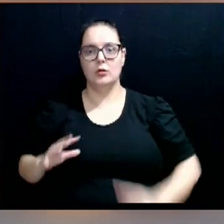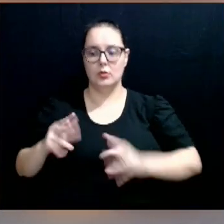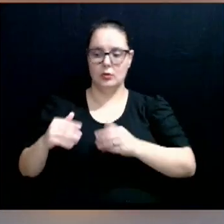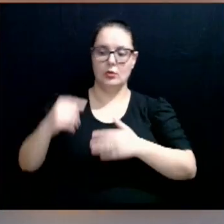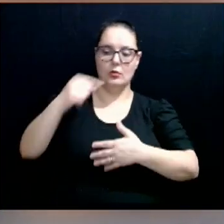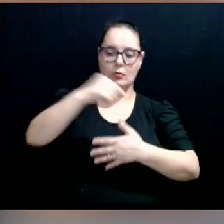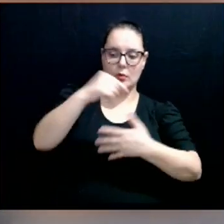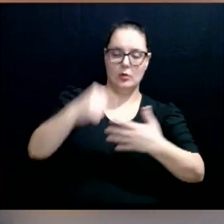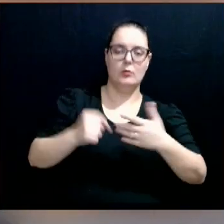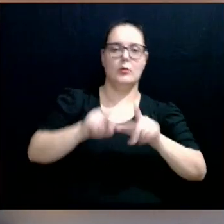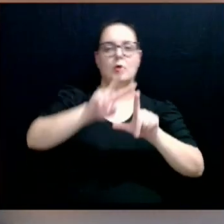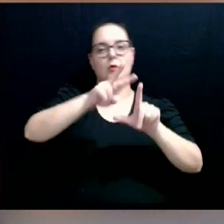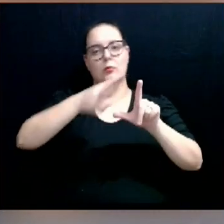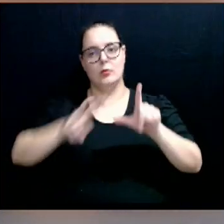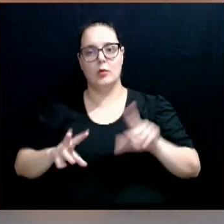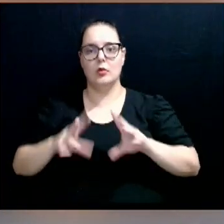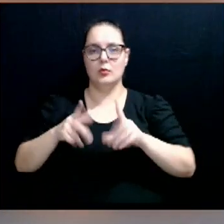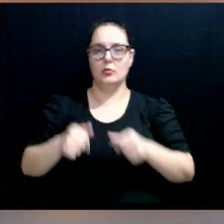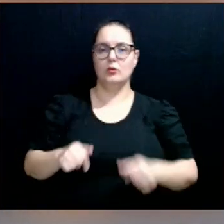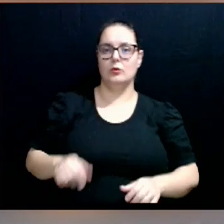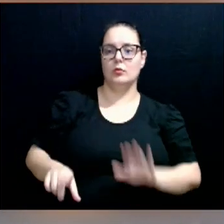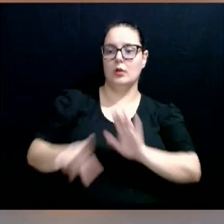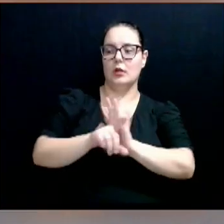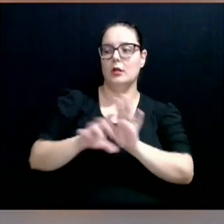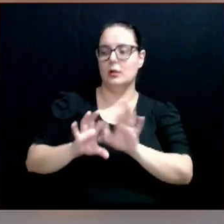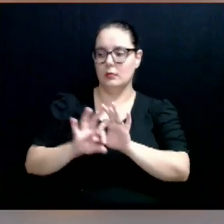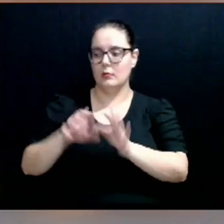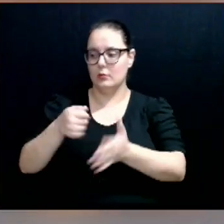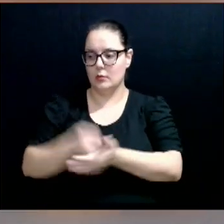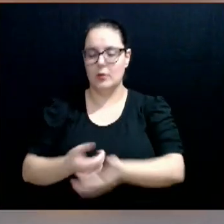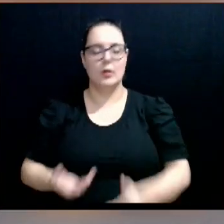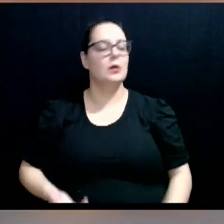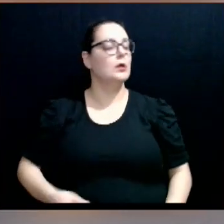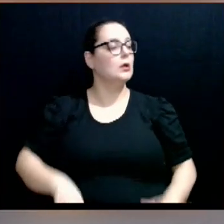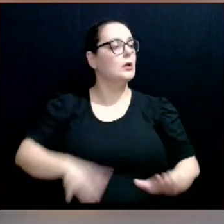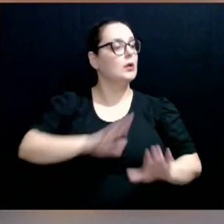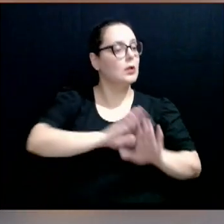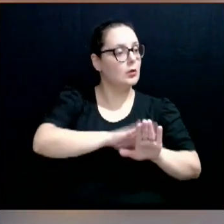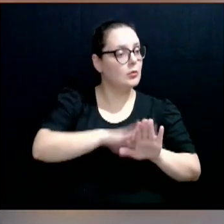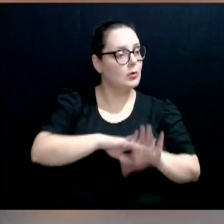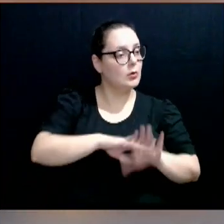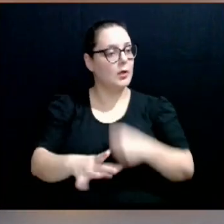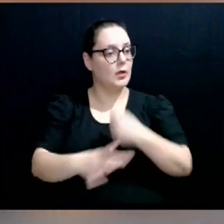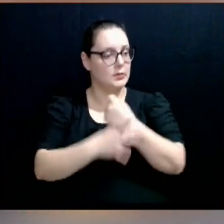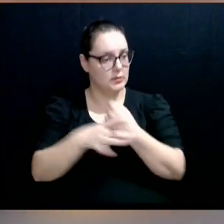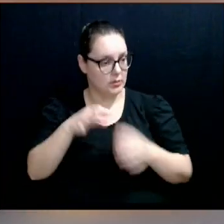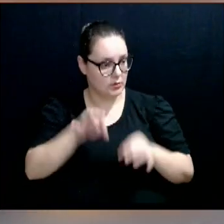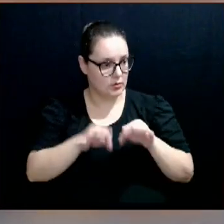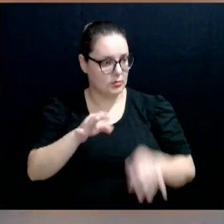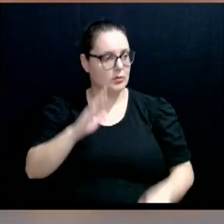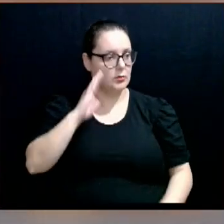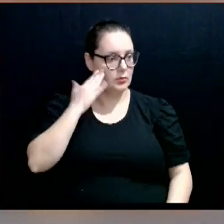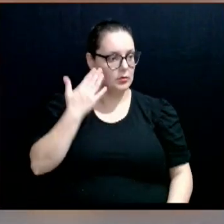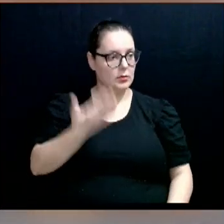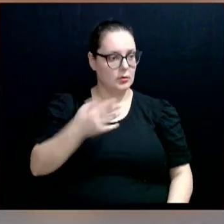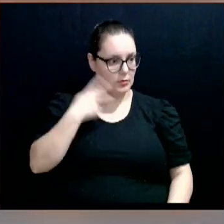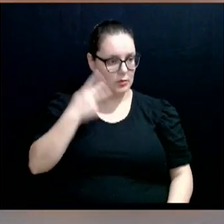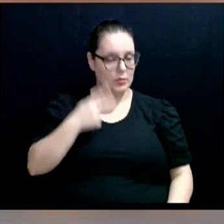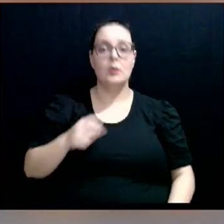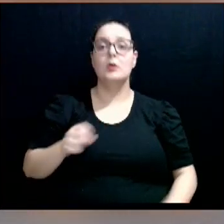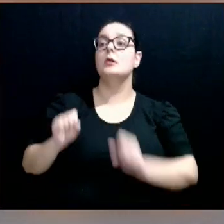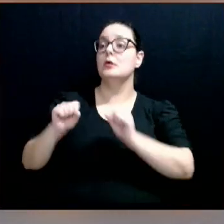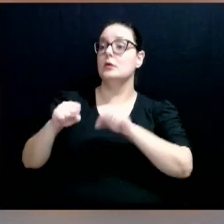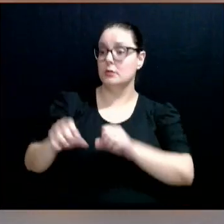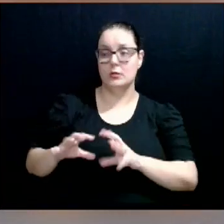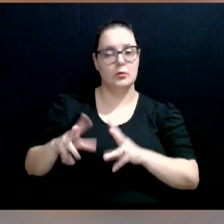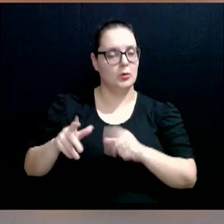aquilo que faculta a lei. E as medidas trazem mais segurança jurídica, no seu entender, vereador? Com toda certeza, né?